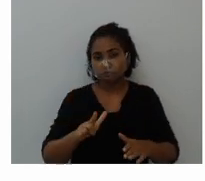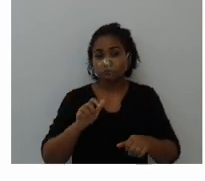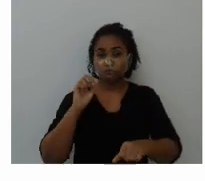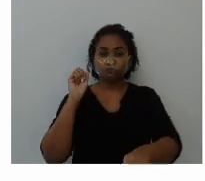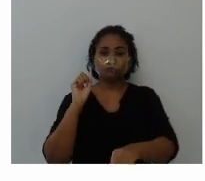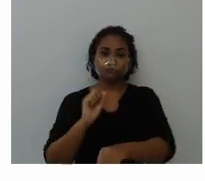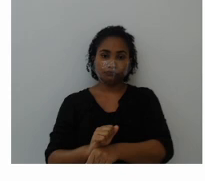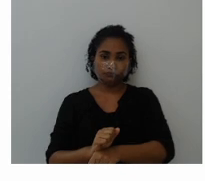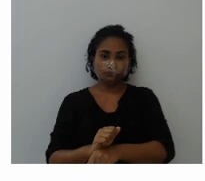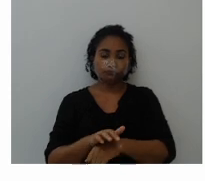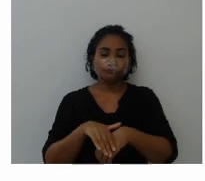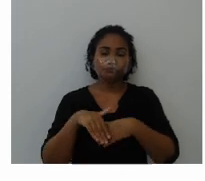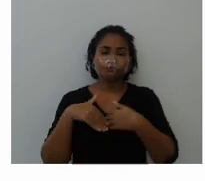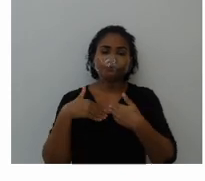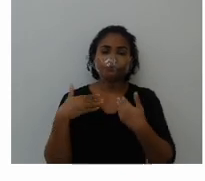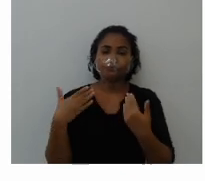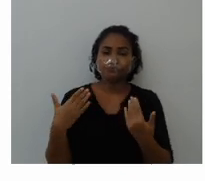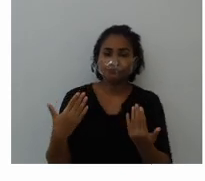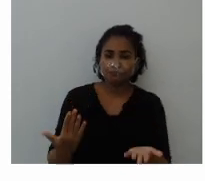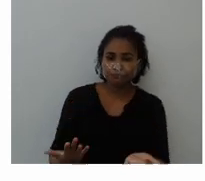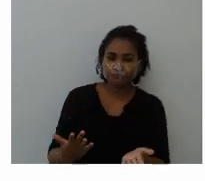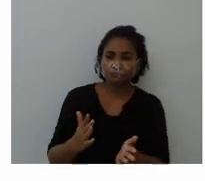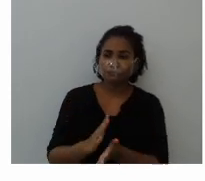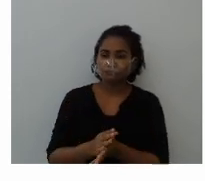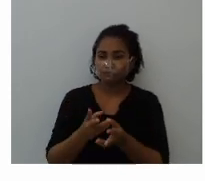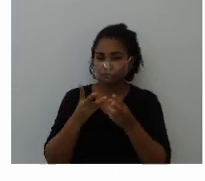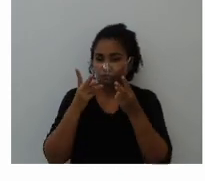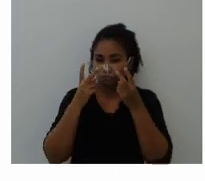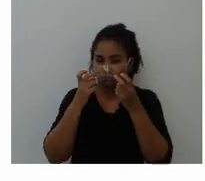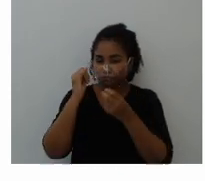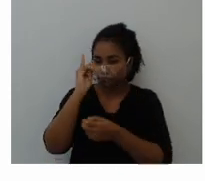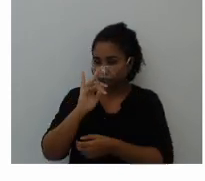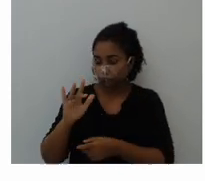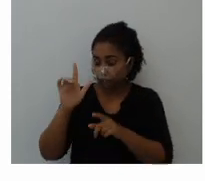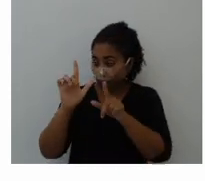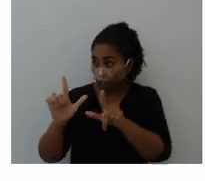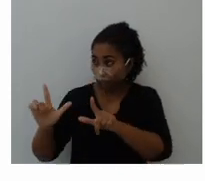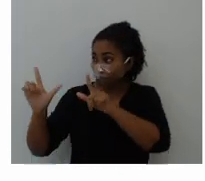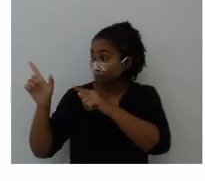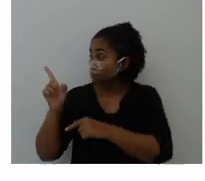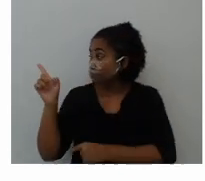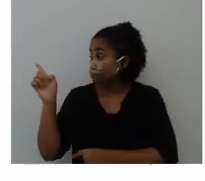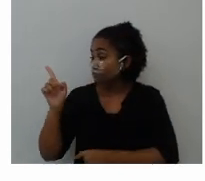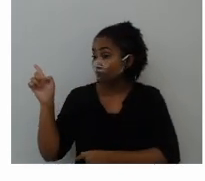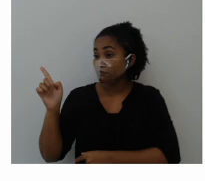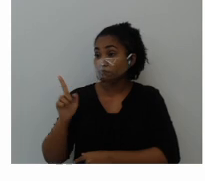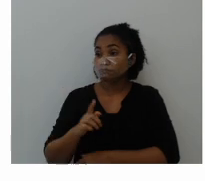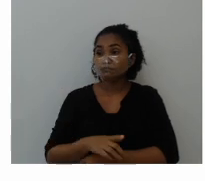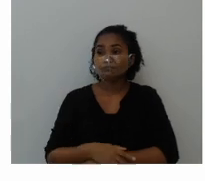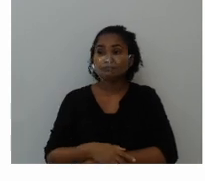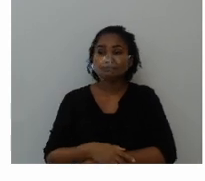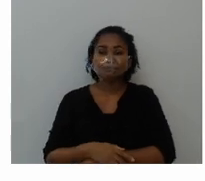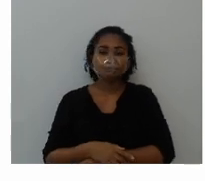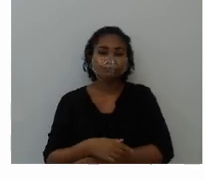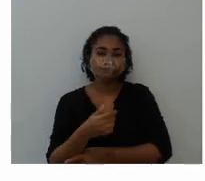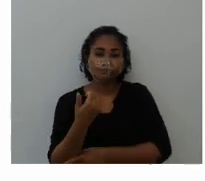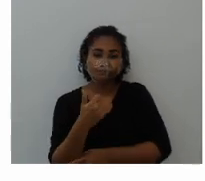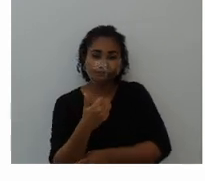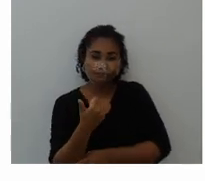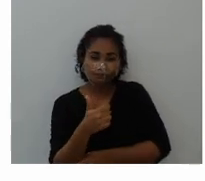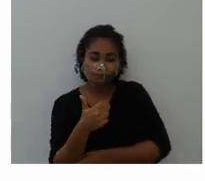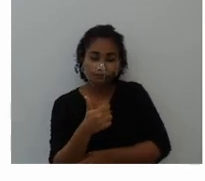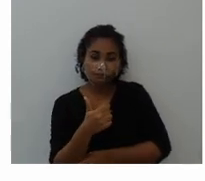parado. Bom, vamos fazer então, ó, na imagem do lado, você está vendo a análise